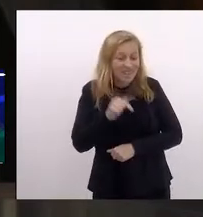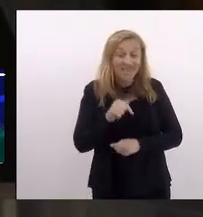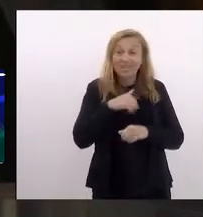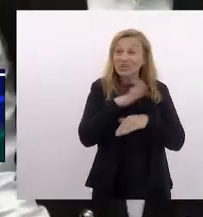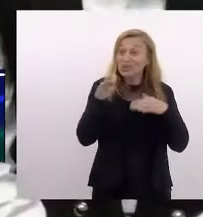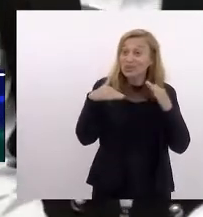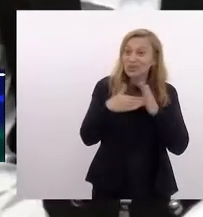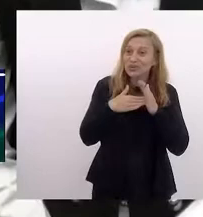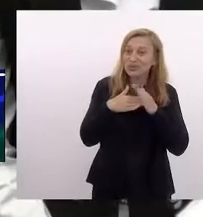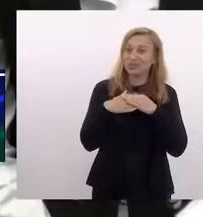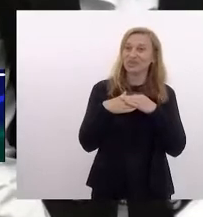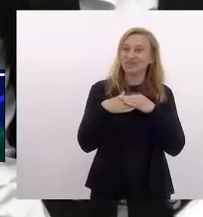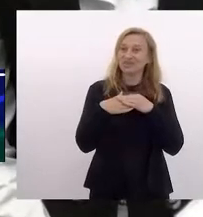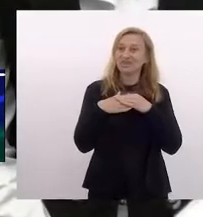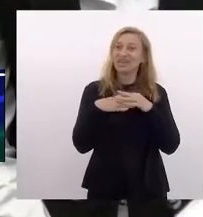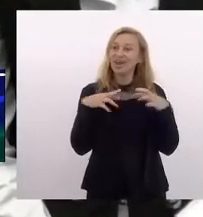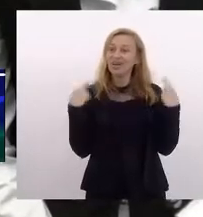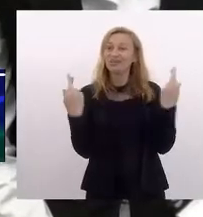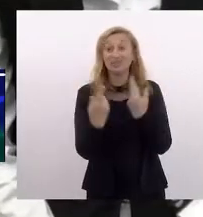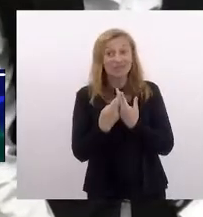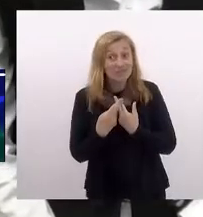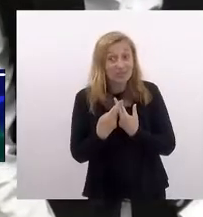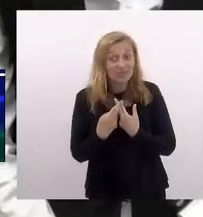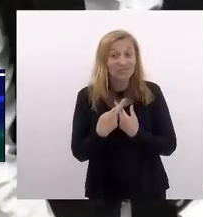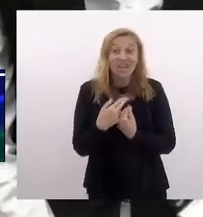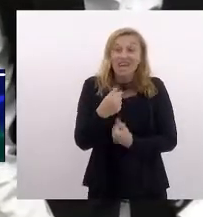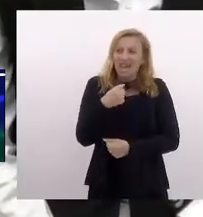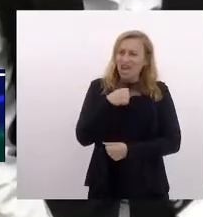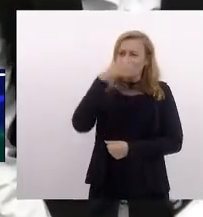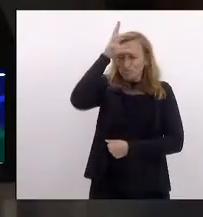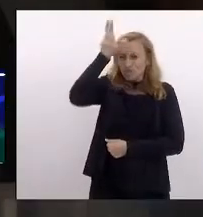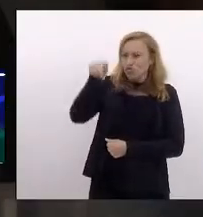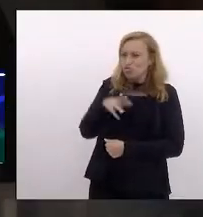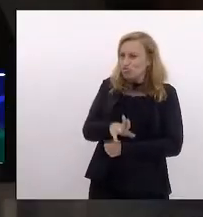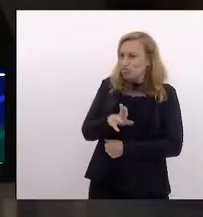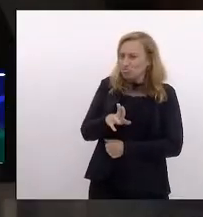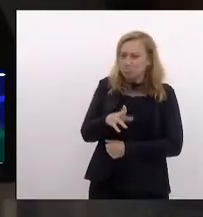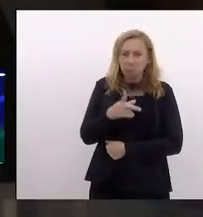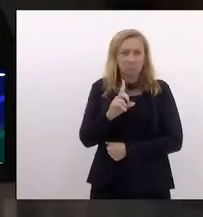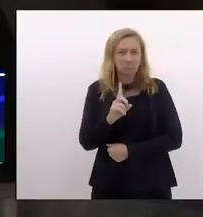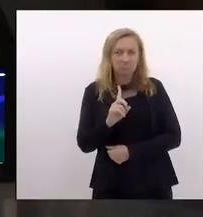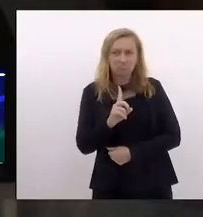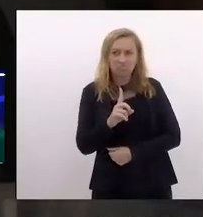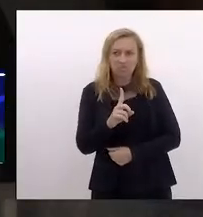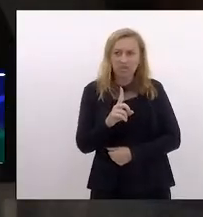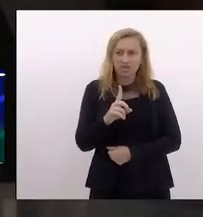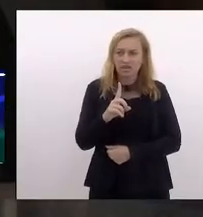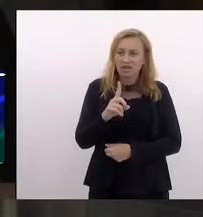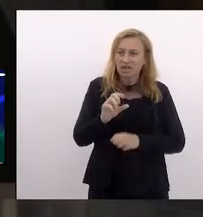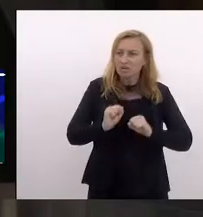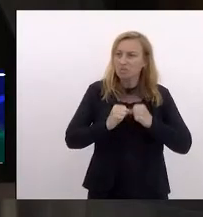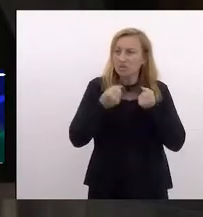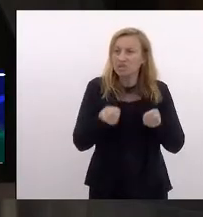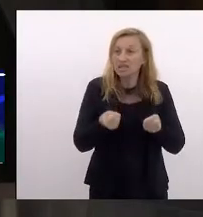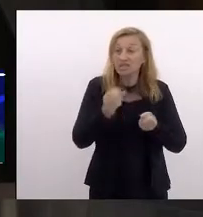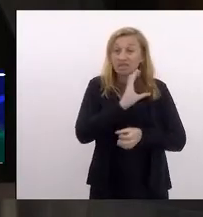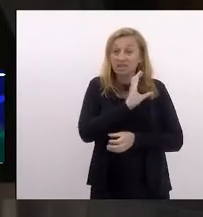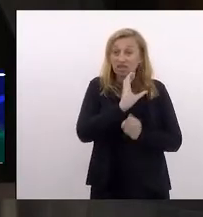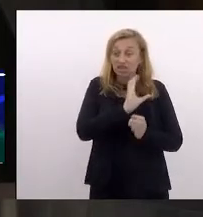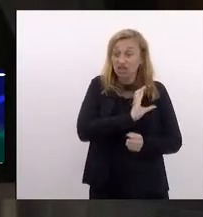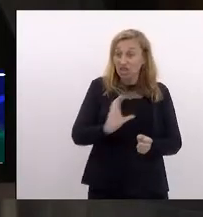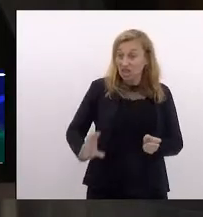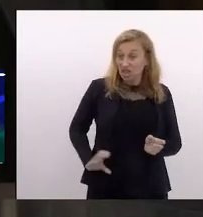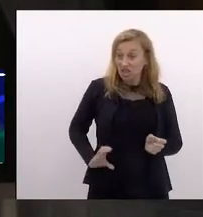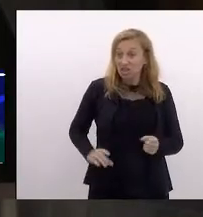todos reunido eu te ajudo eu não vim fazer a defesa de Cristo porque Cristo